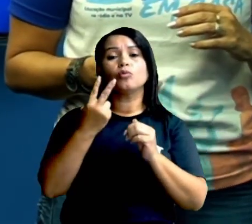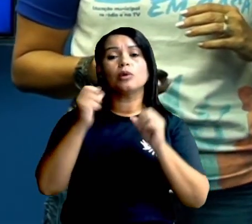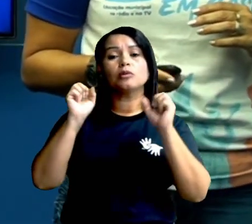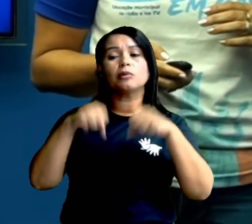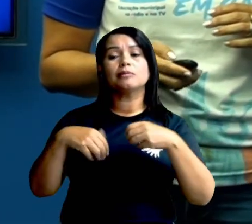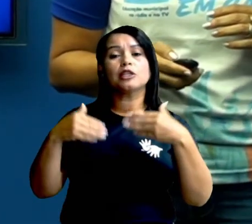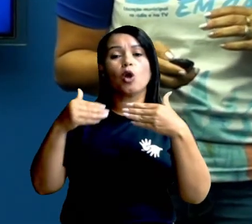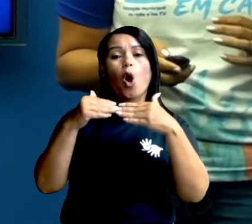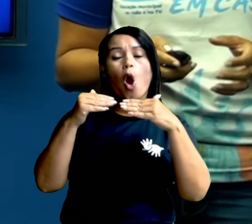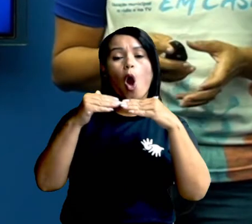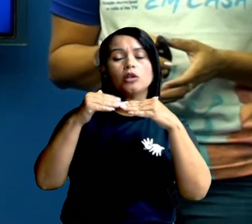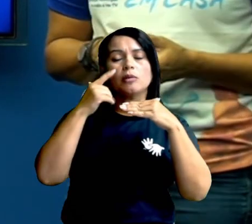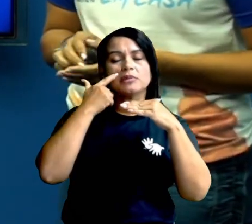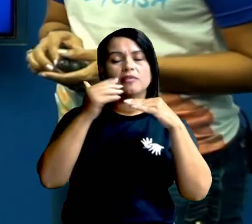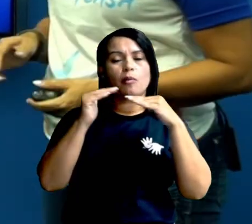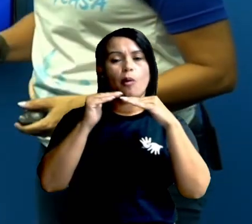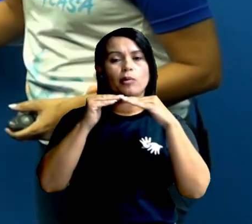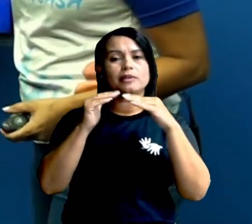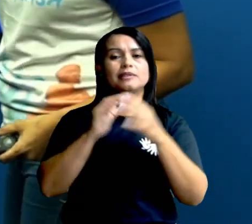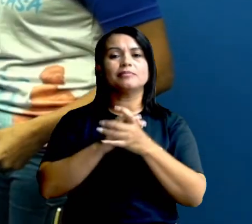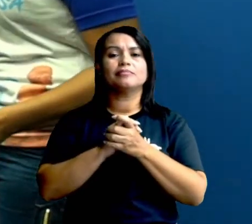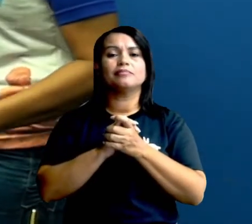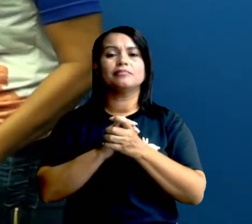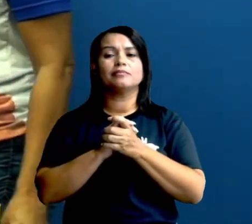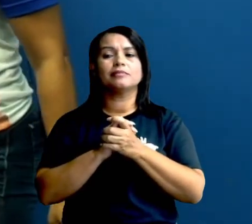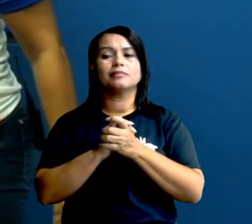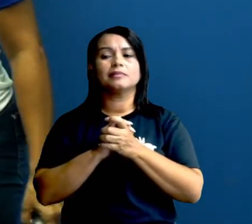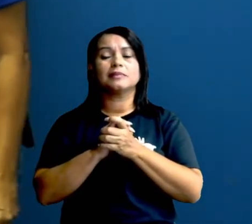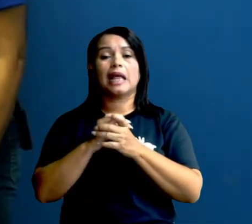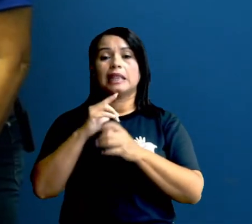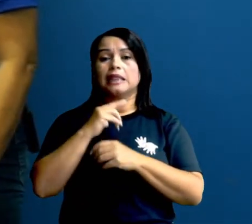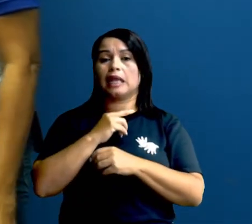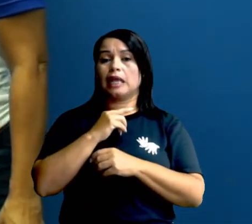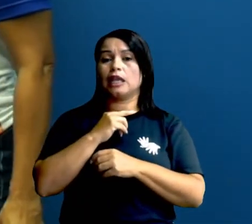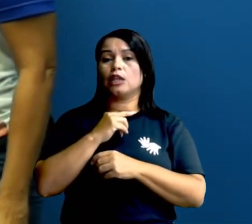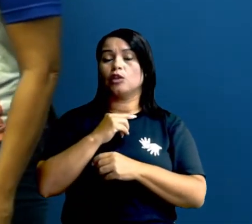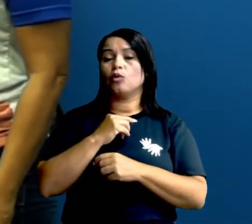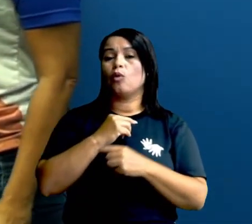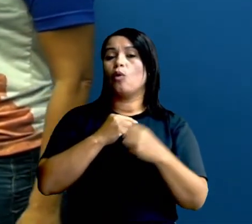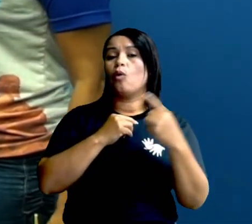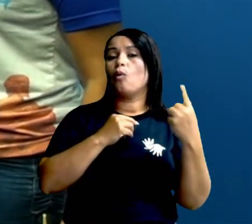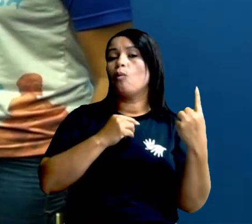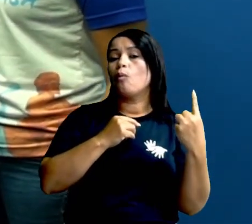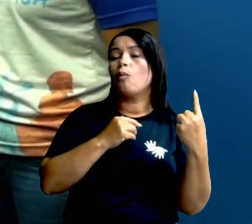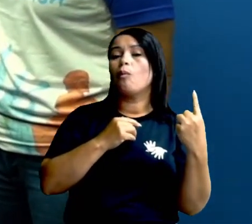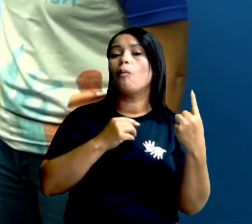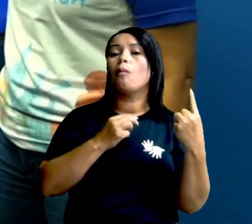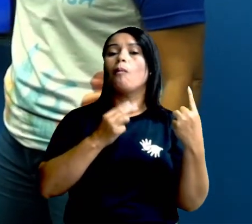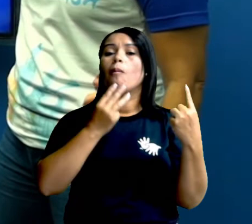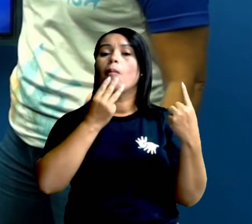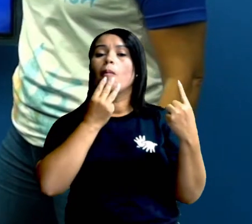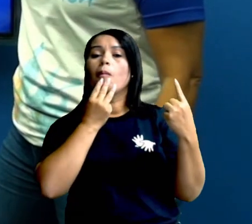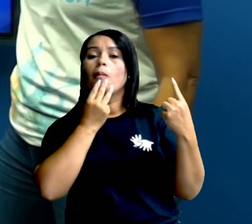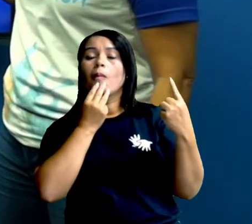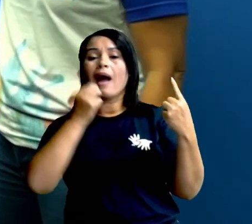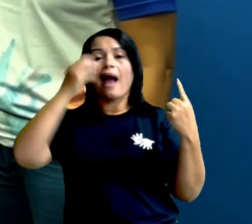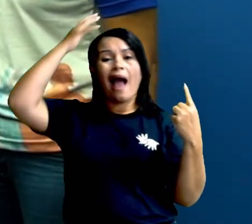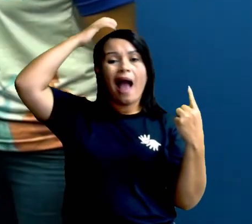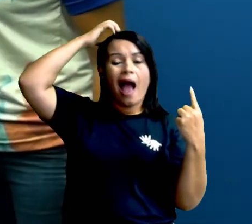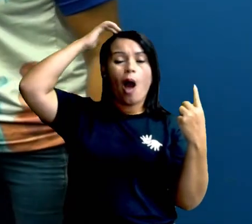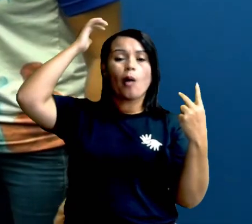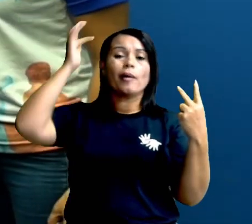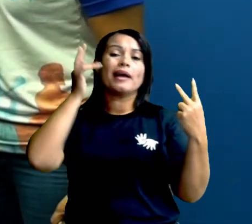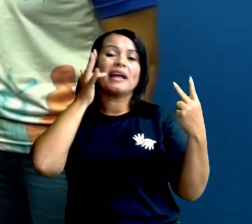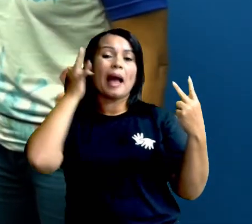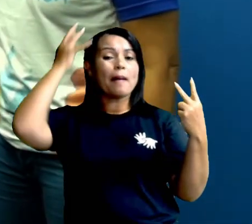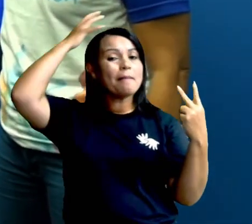ó. Colocar aqui para vocês verem. Então, ó, o macaco e a macaca enfurecida foram